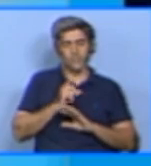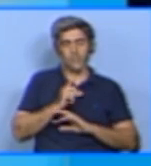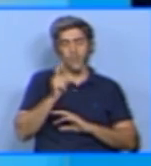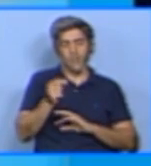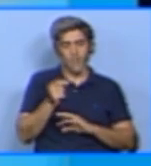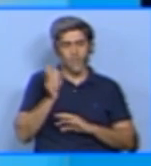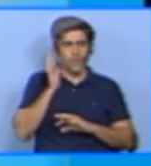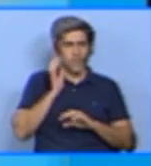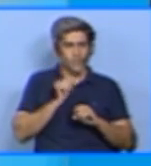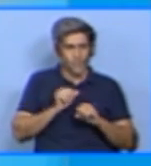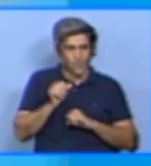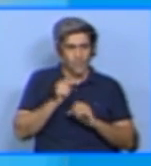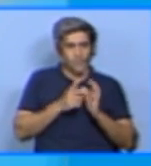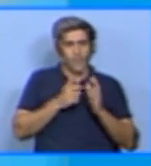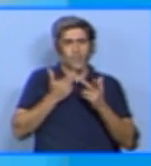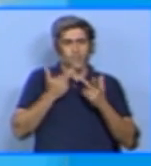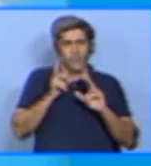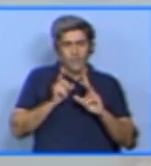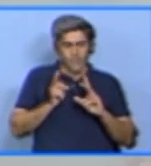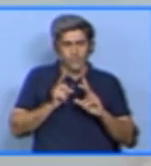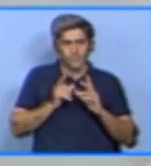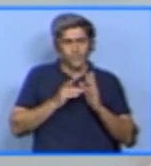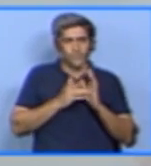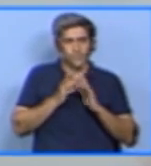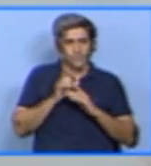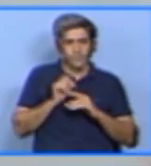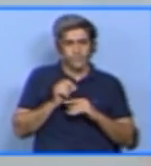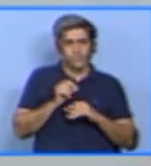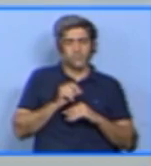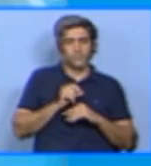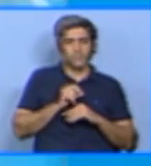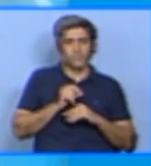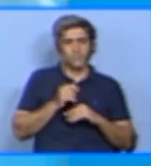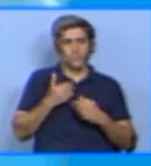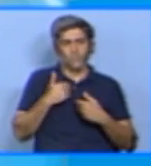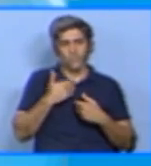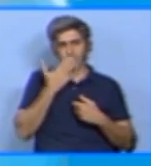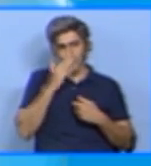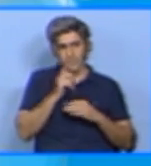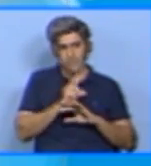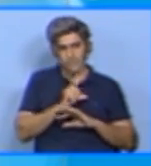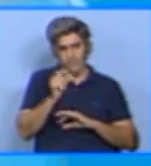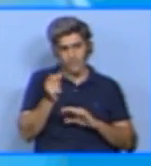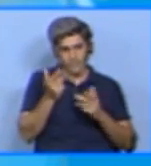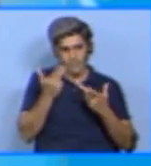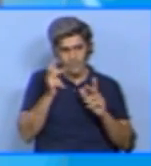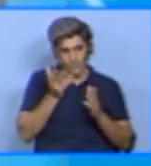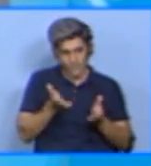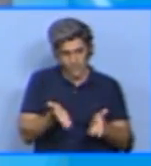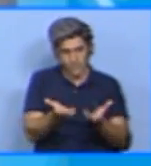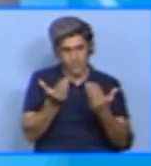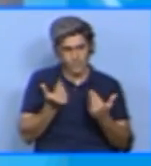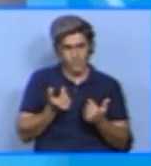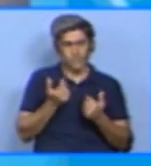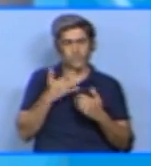da escravatura, sair da falta de liberdade. O cristianismo é sempre ajudar-nos a ter uma atitude de saída para a liberdade. Mas